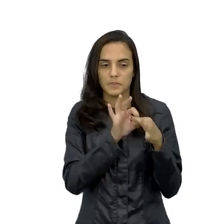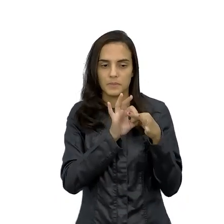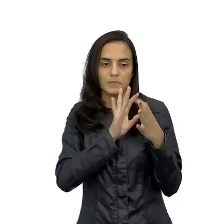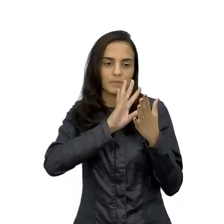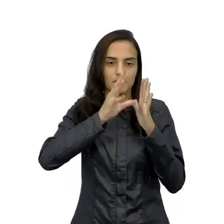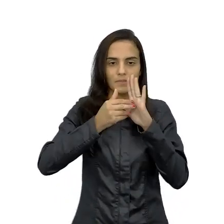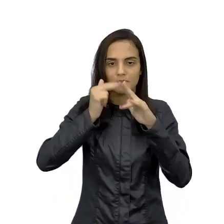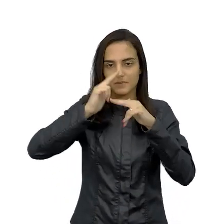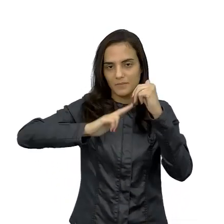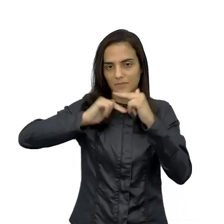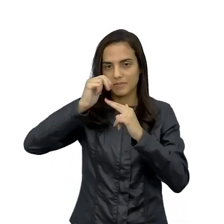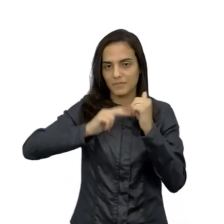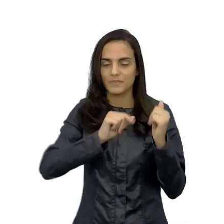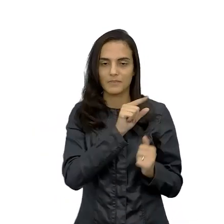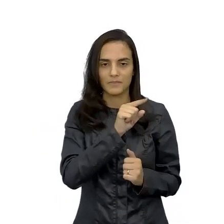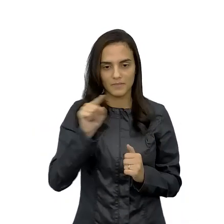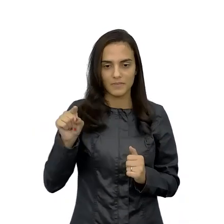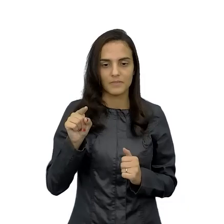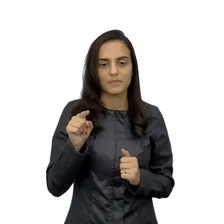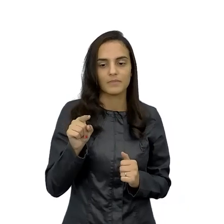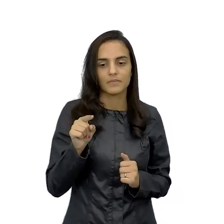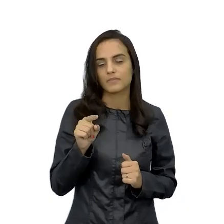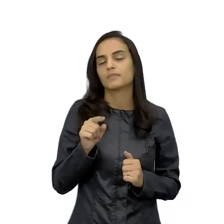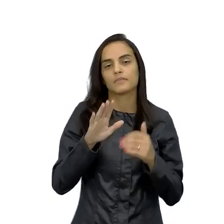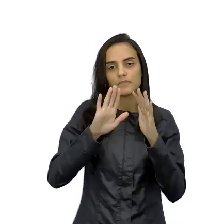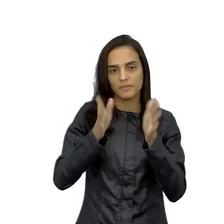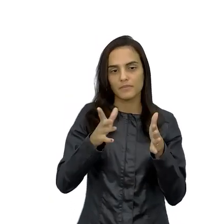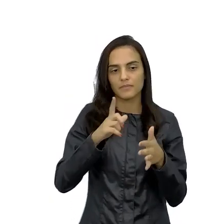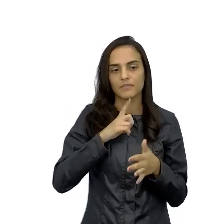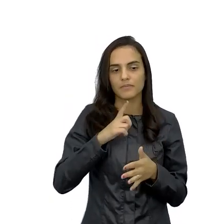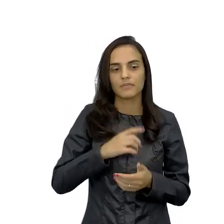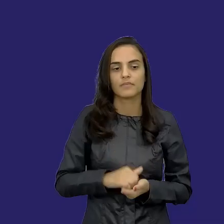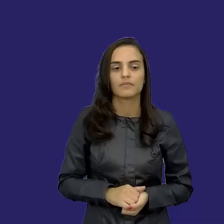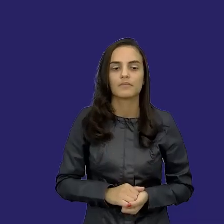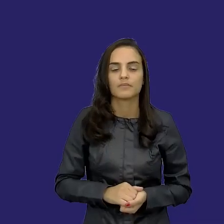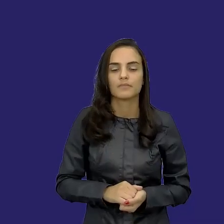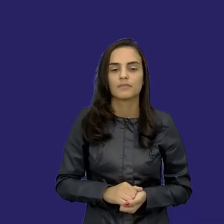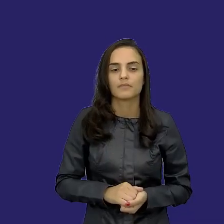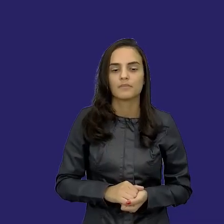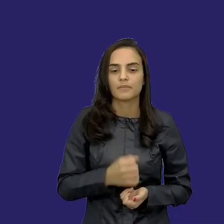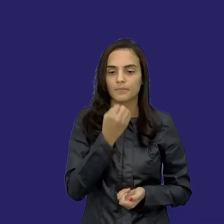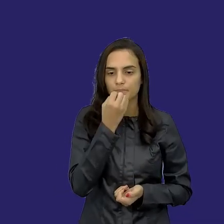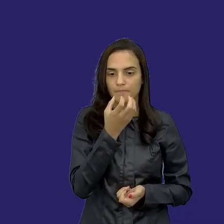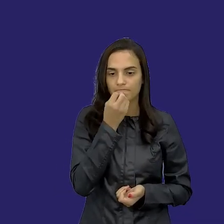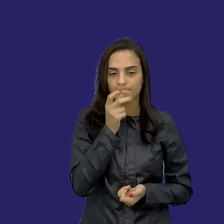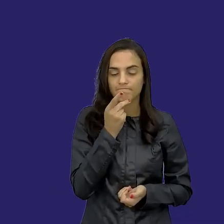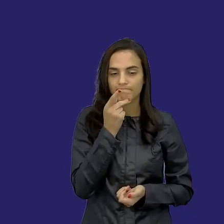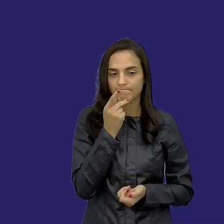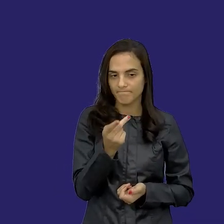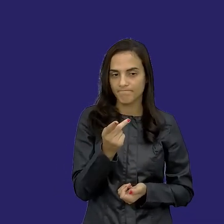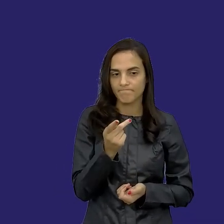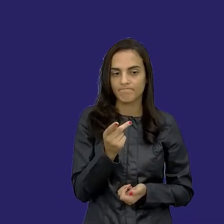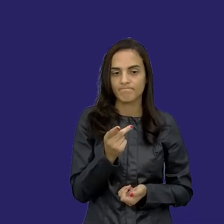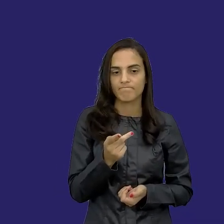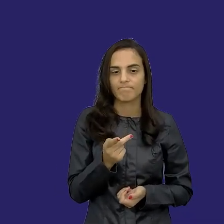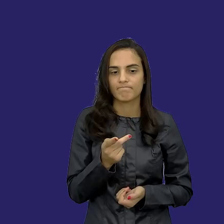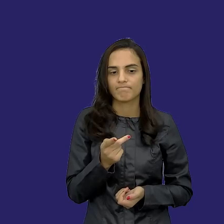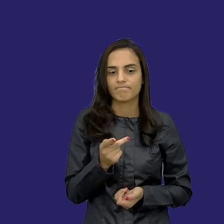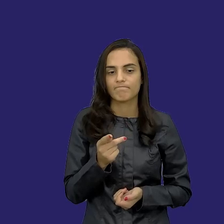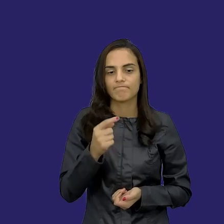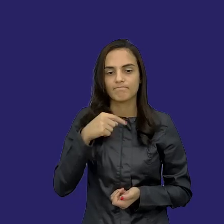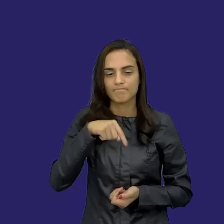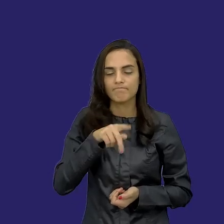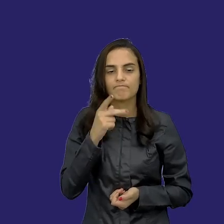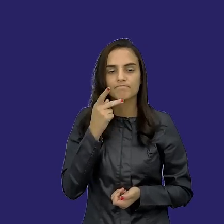todos os materiais que vocês também já possuem. Bom, quando eu falo isso, gente, eu acho que a gente